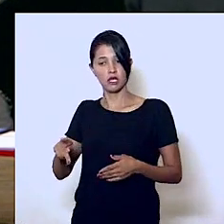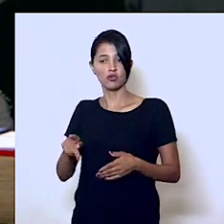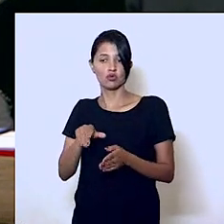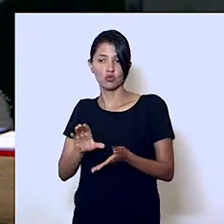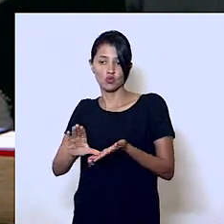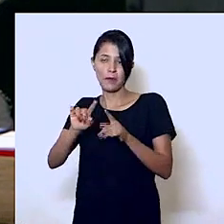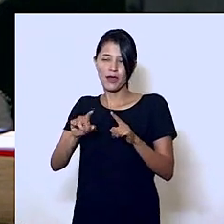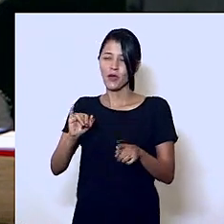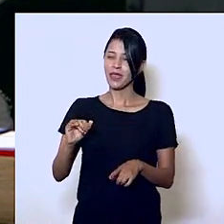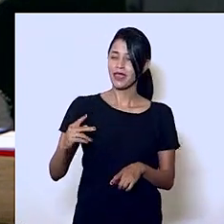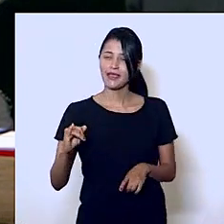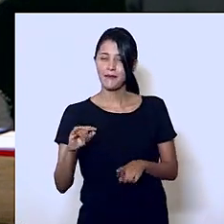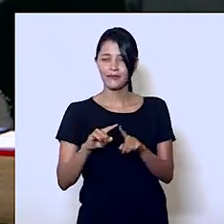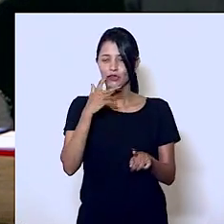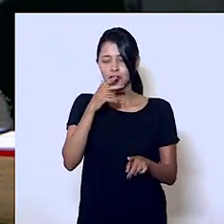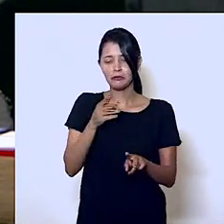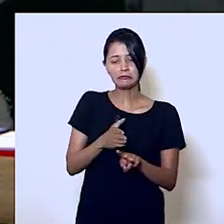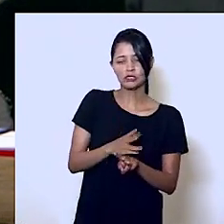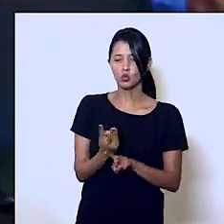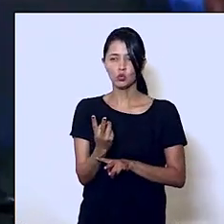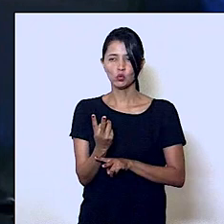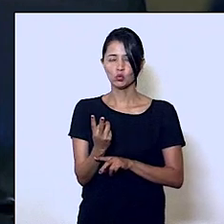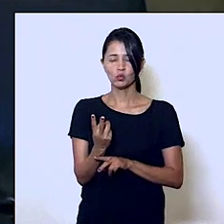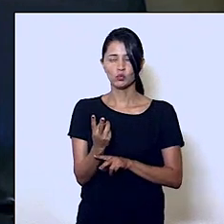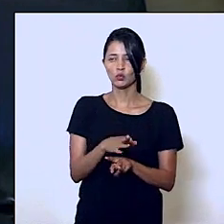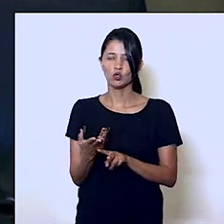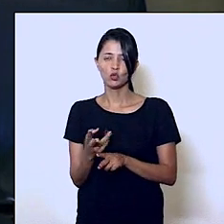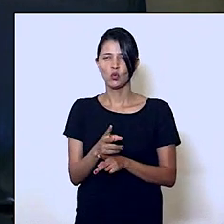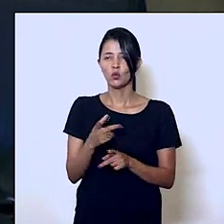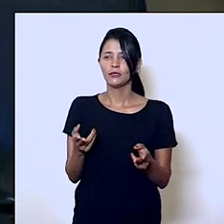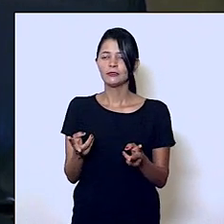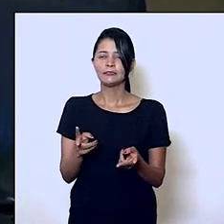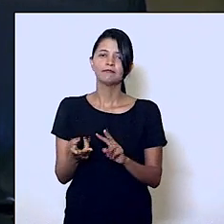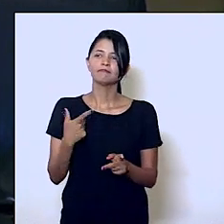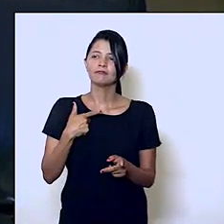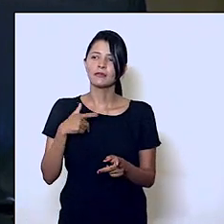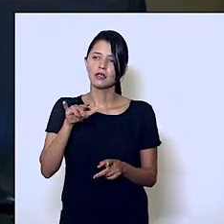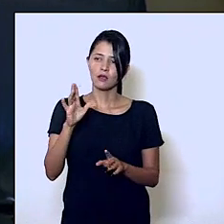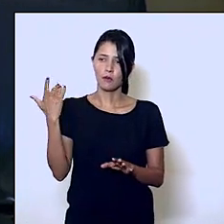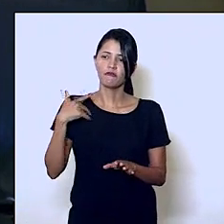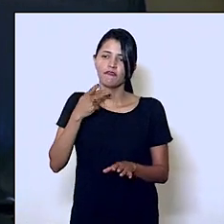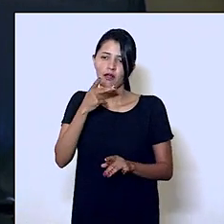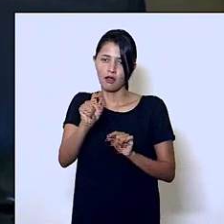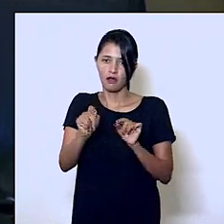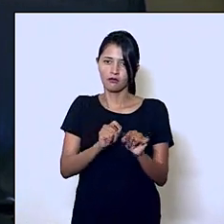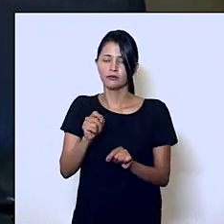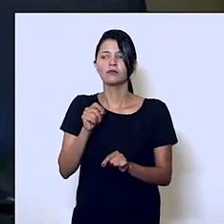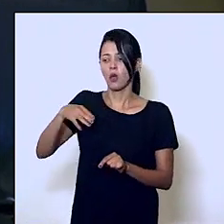uma ambiguidade. Como o Marcos Zambuja gostava de dizer, o Marcos foi presidente da